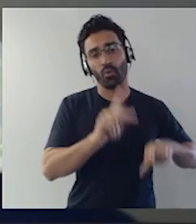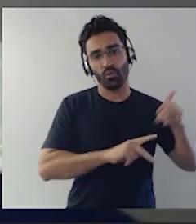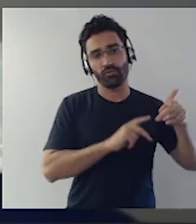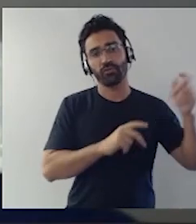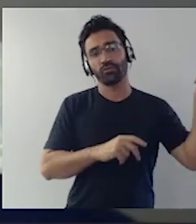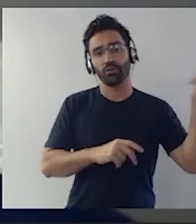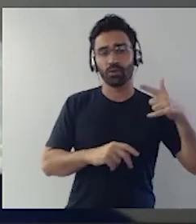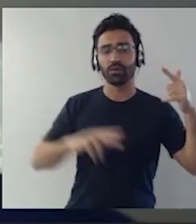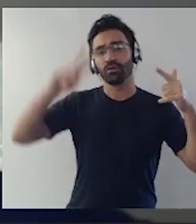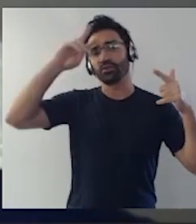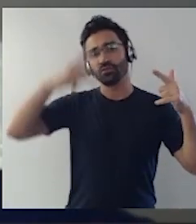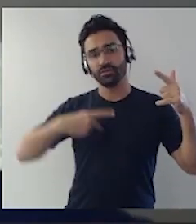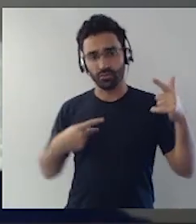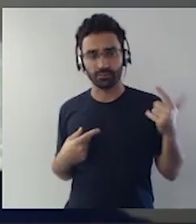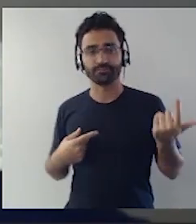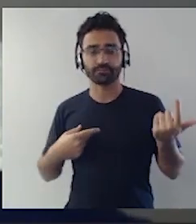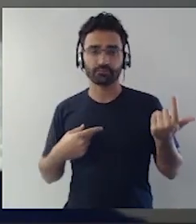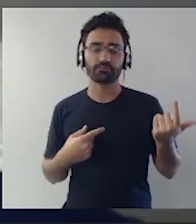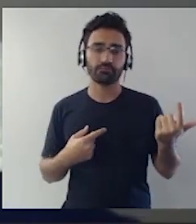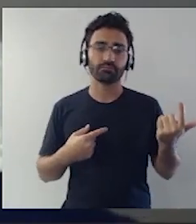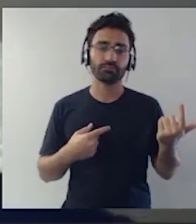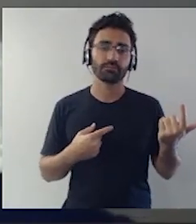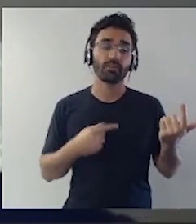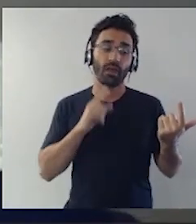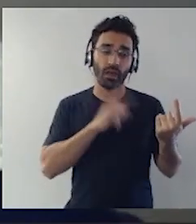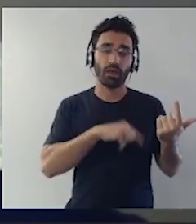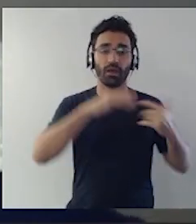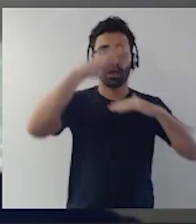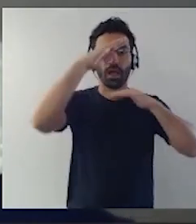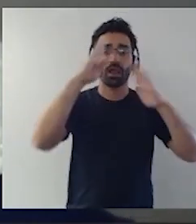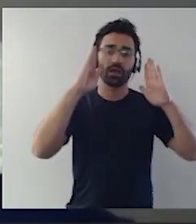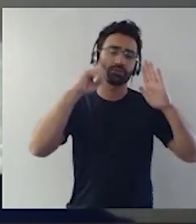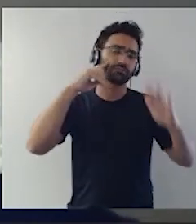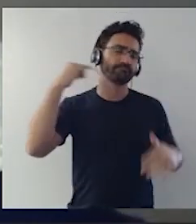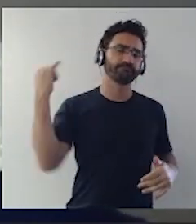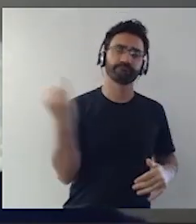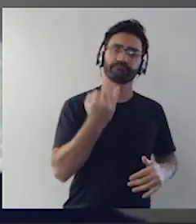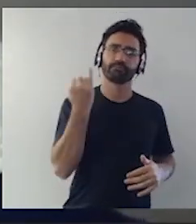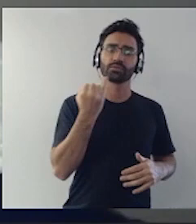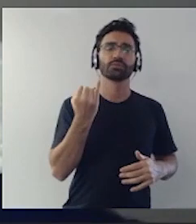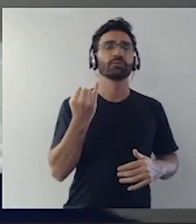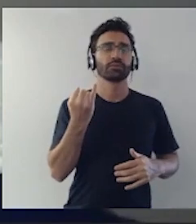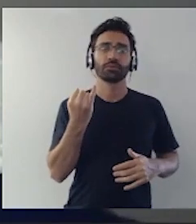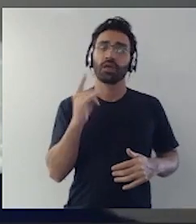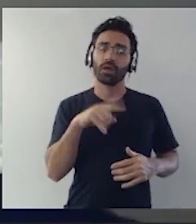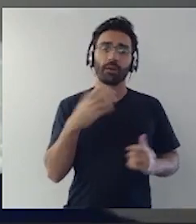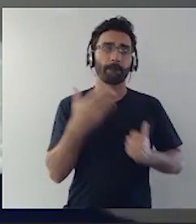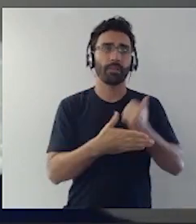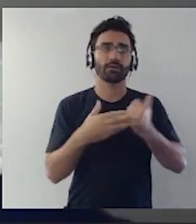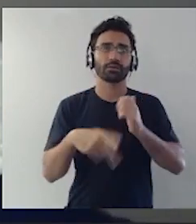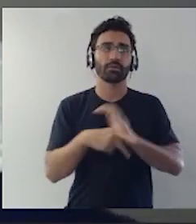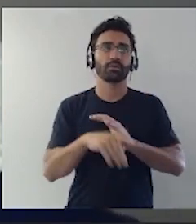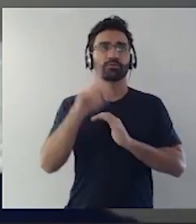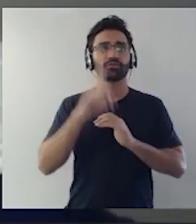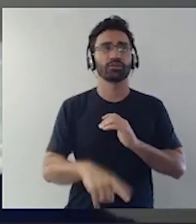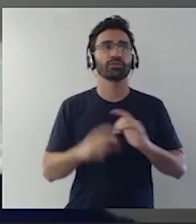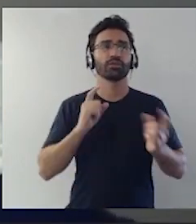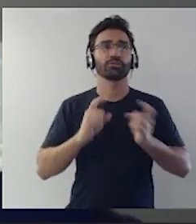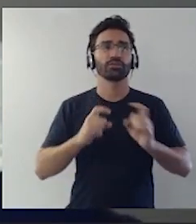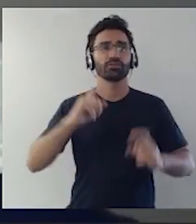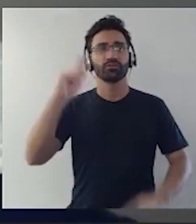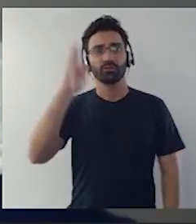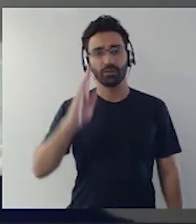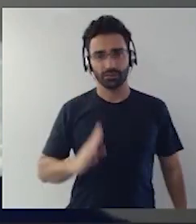que eu entendo que é válida, que mantém a essência do direito administrativo